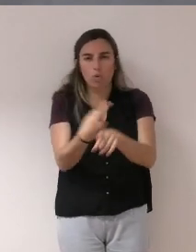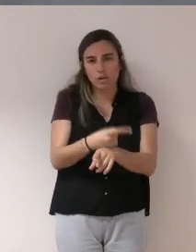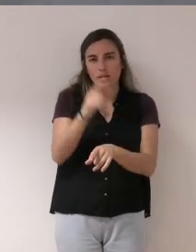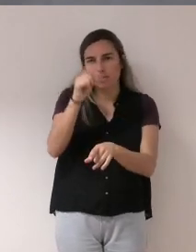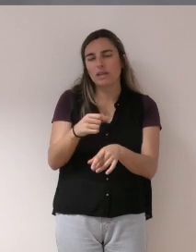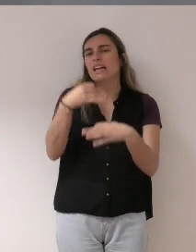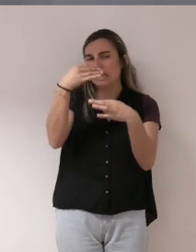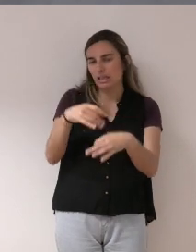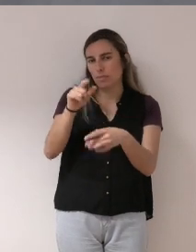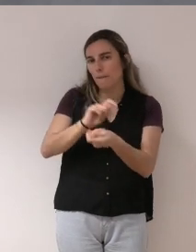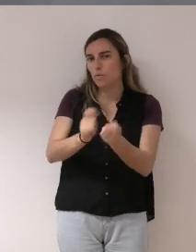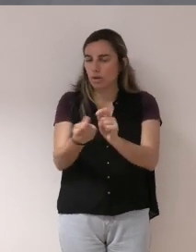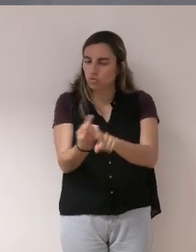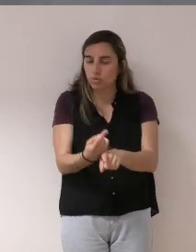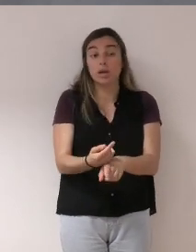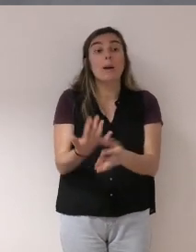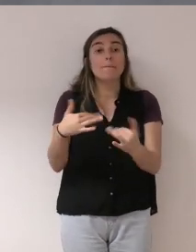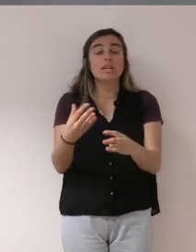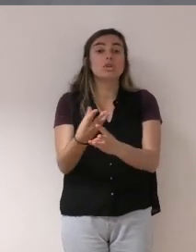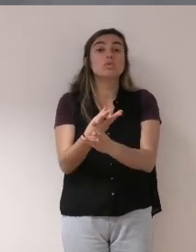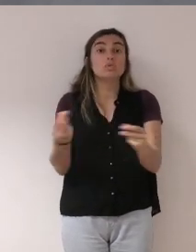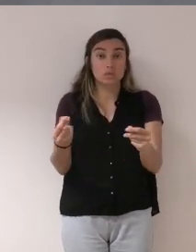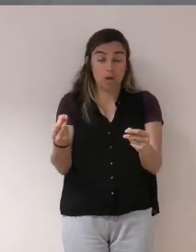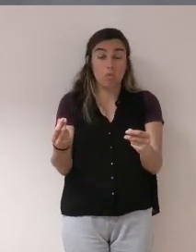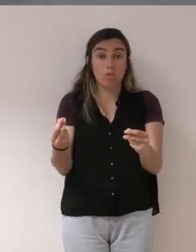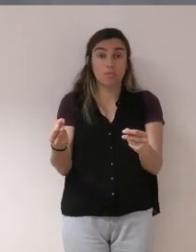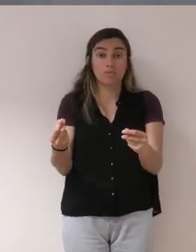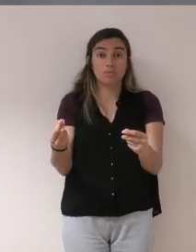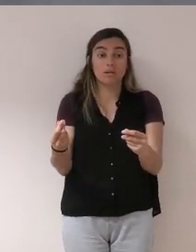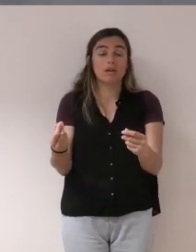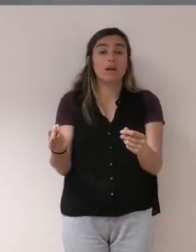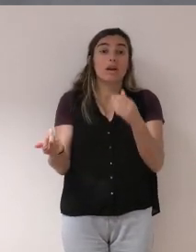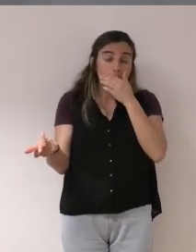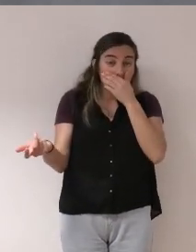isso não significa que a solução seja o regresso a qualquer modelo